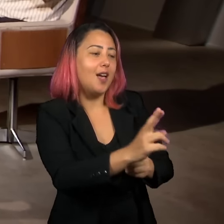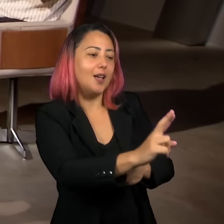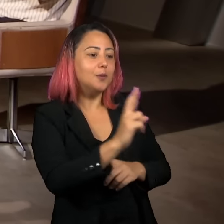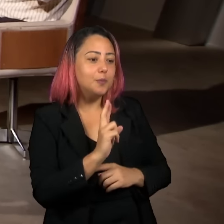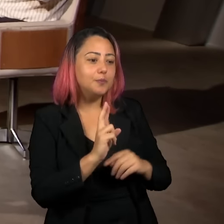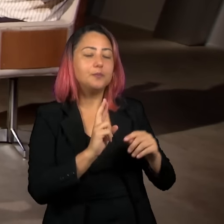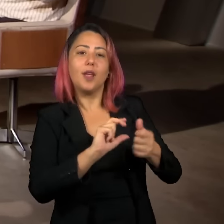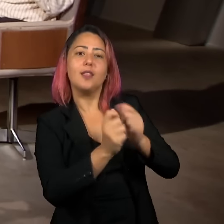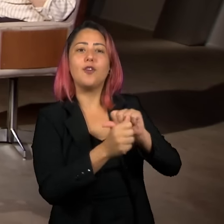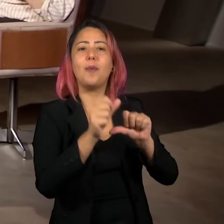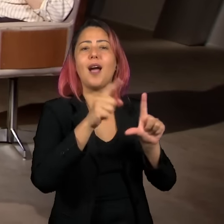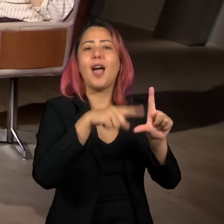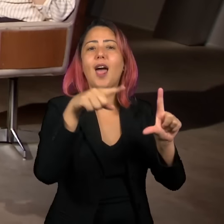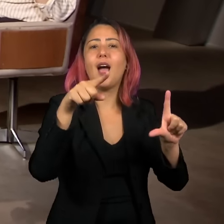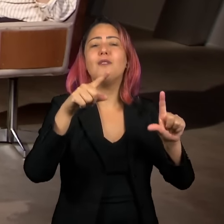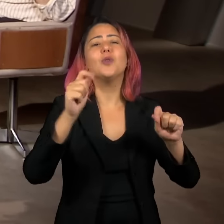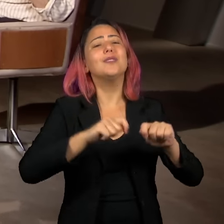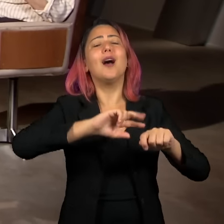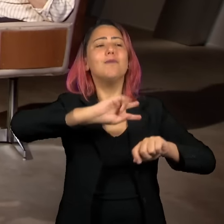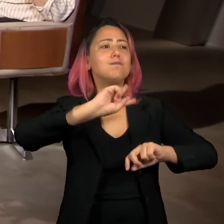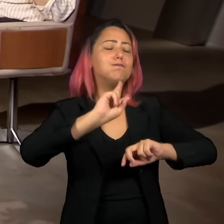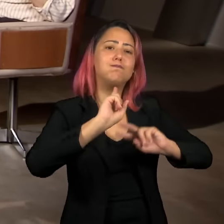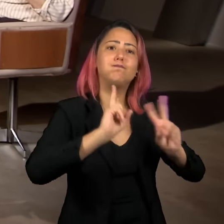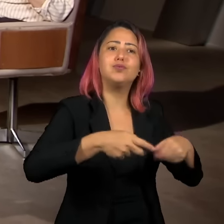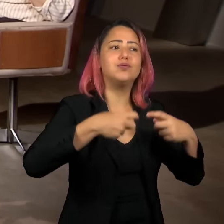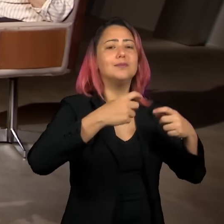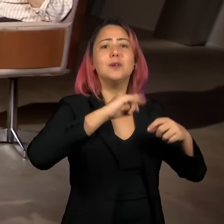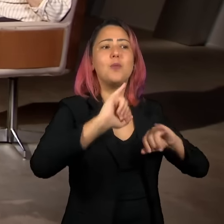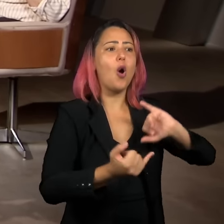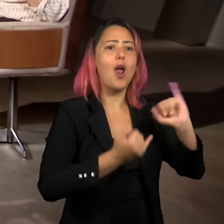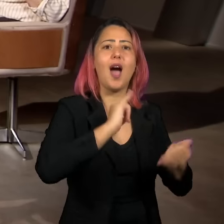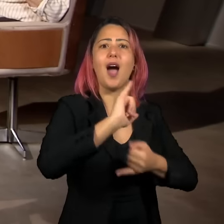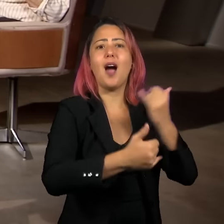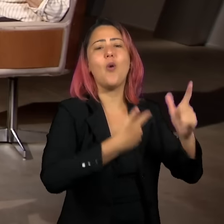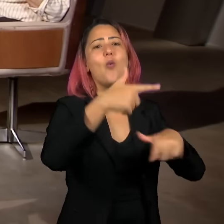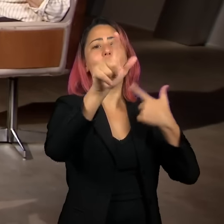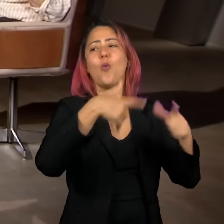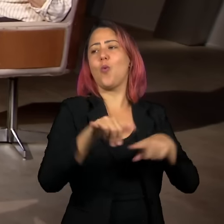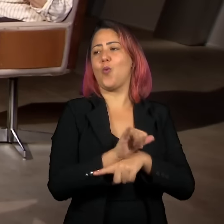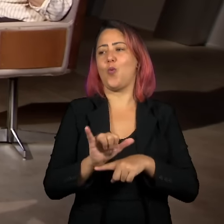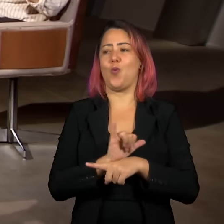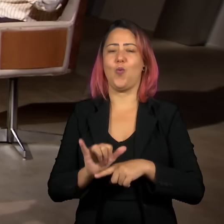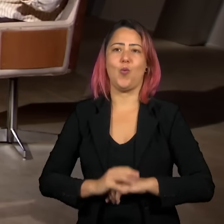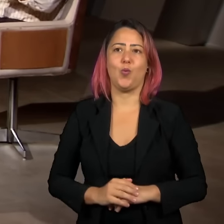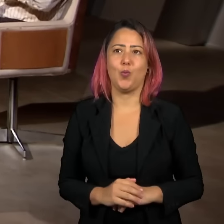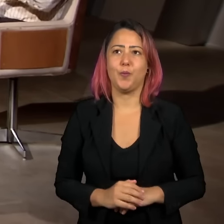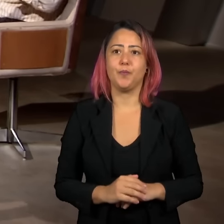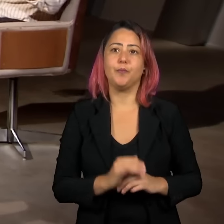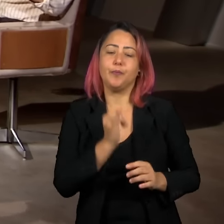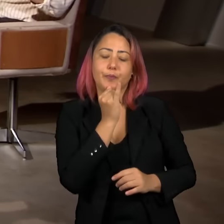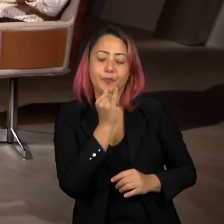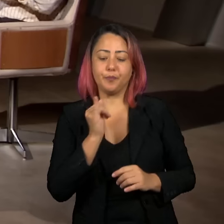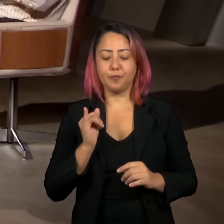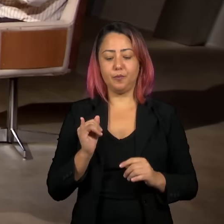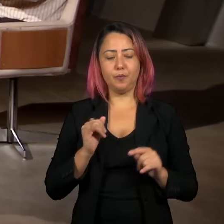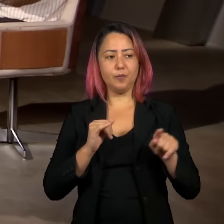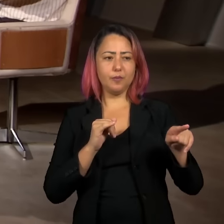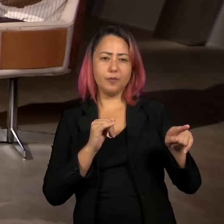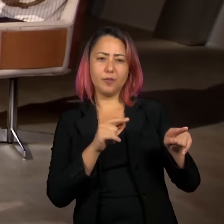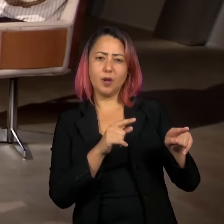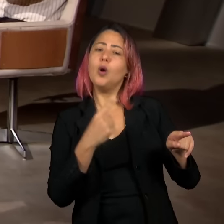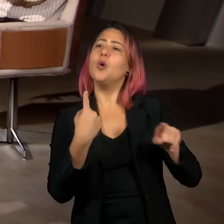de gráficos etc começa a entender como é que aquilo funciona e eventualmente eu preciso falar olha essa coisa tá sendo calculada